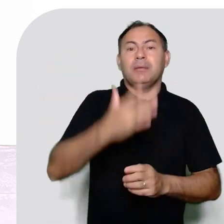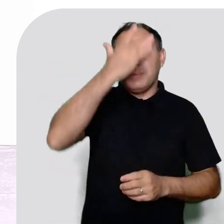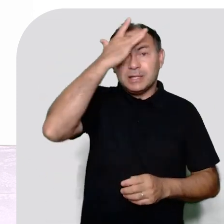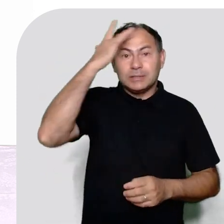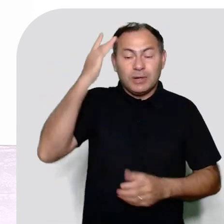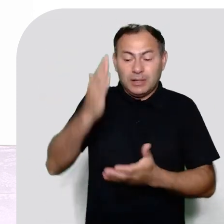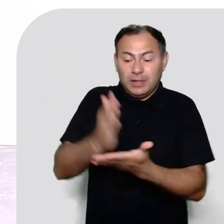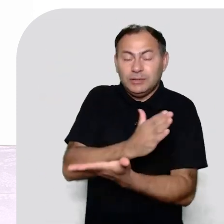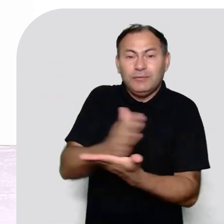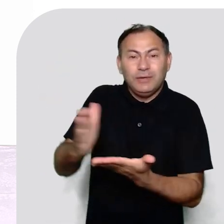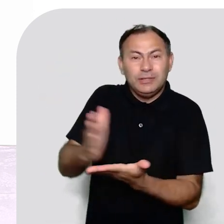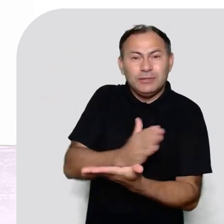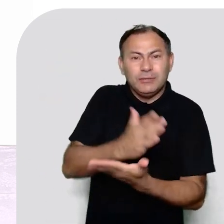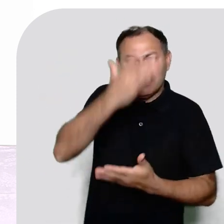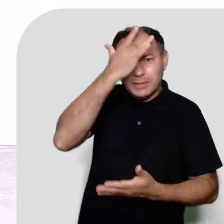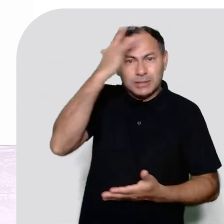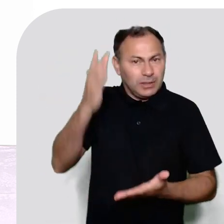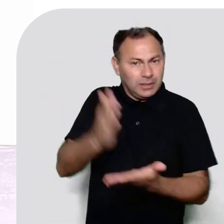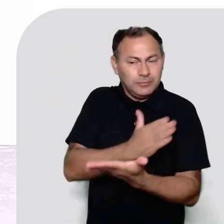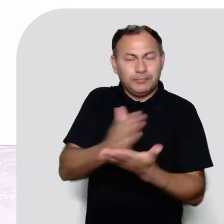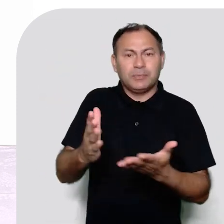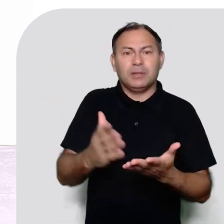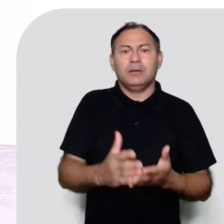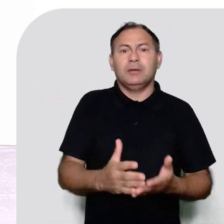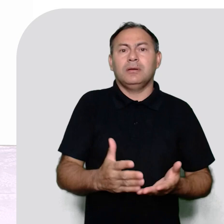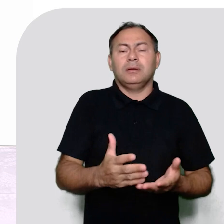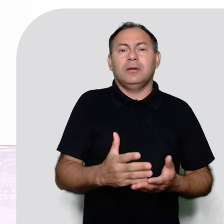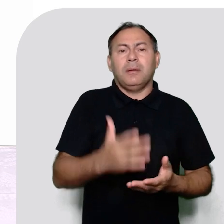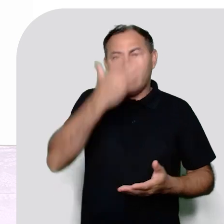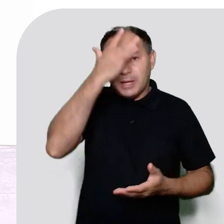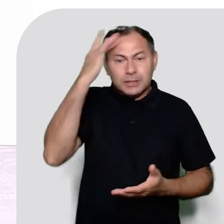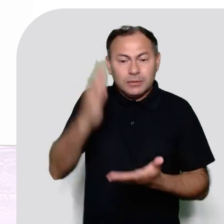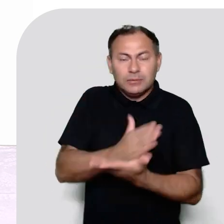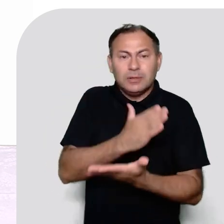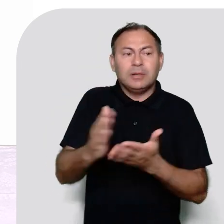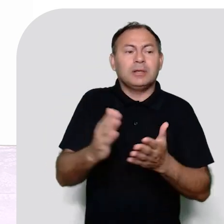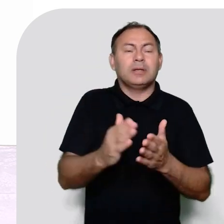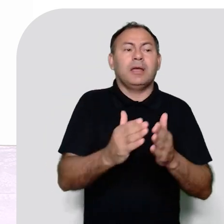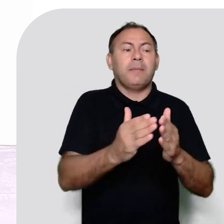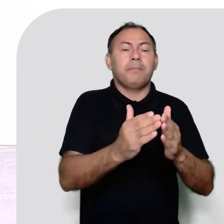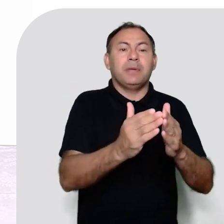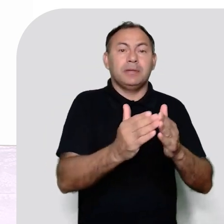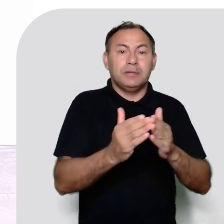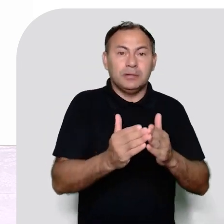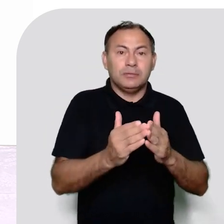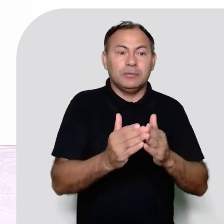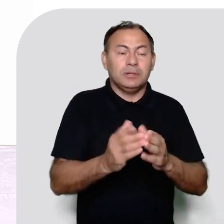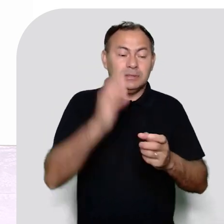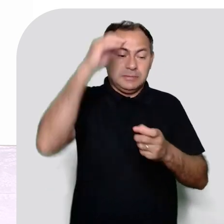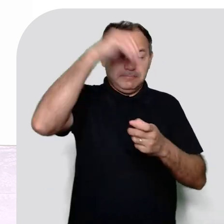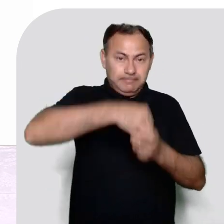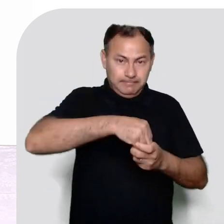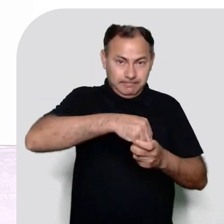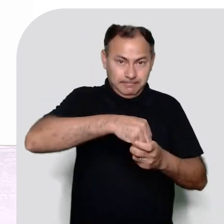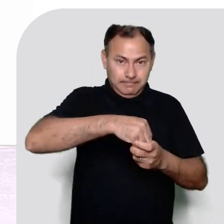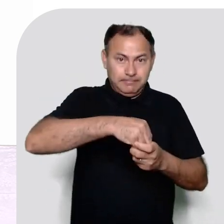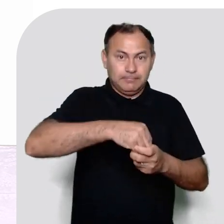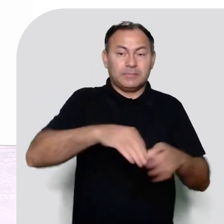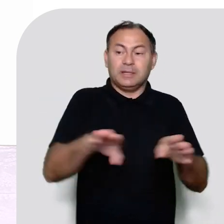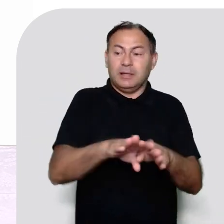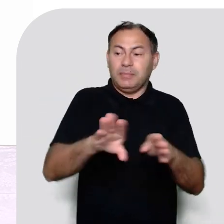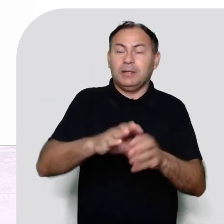dividido. Um homem dividido, um homem que é solicitado internamente